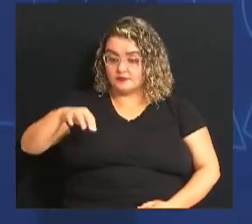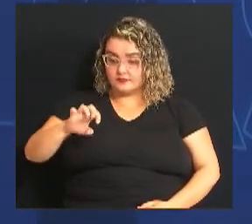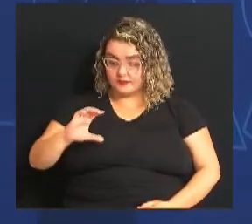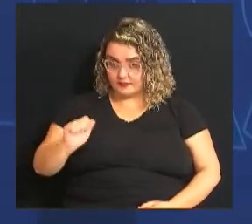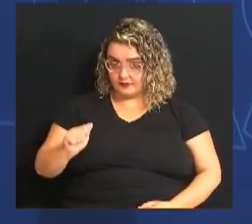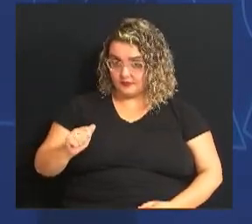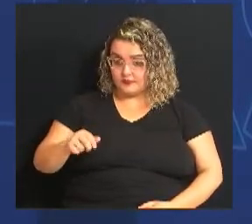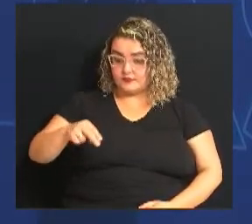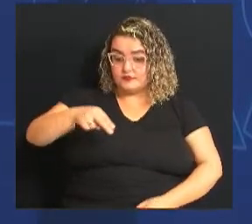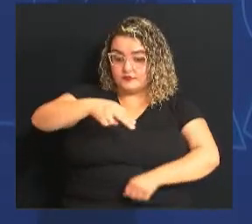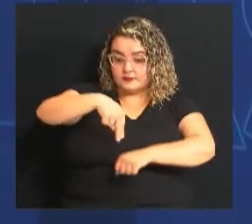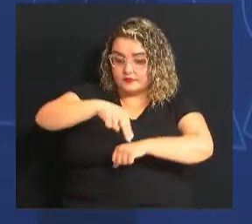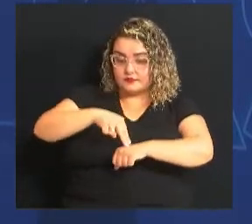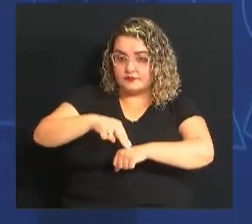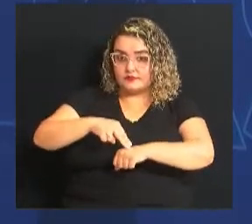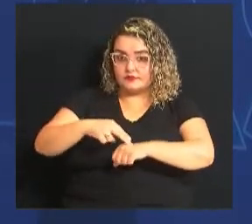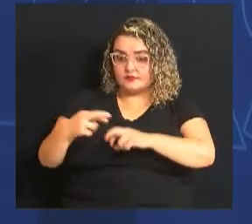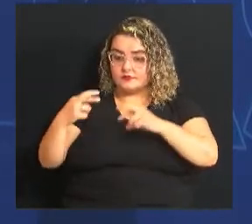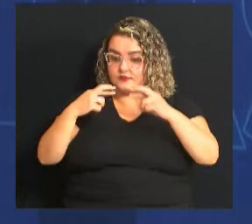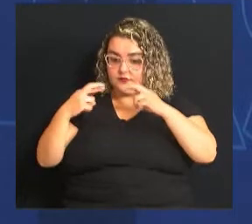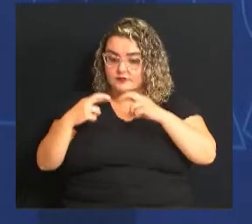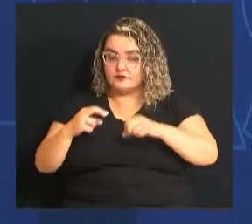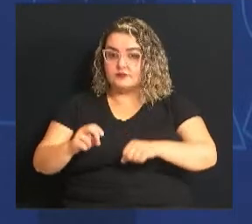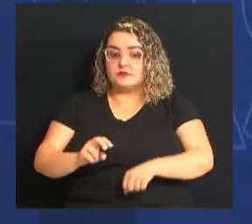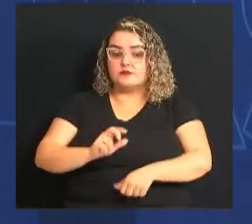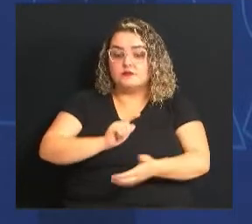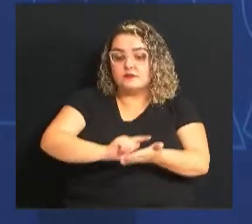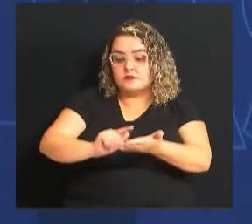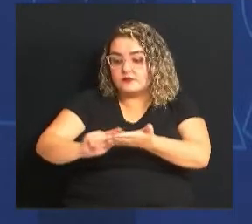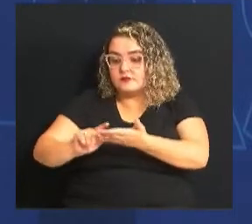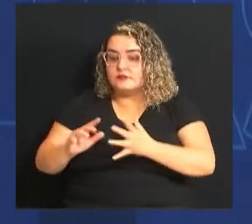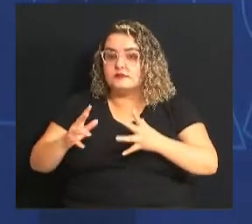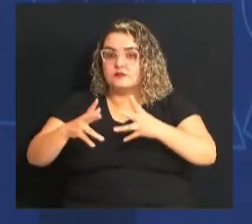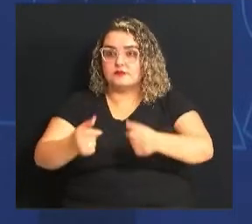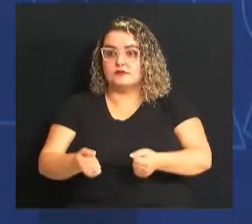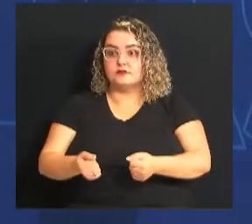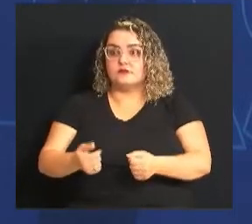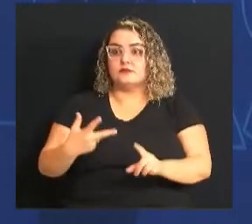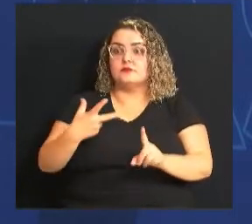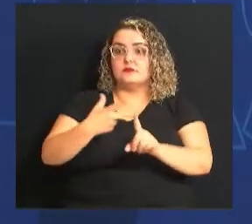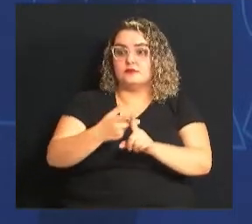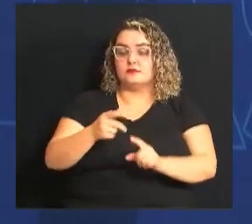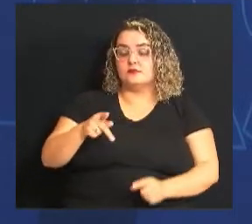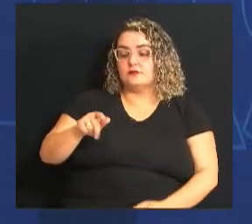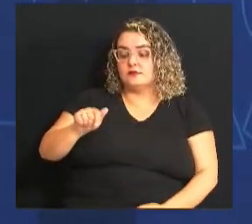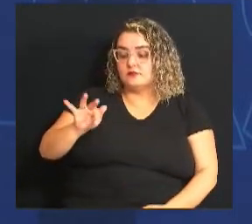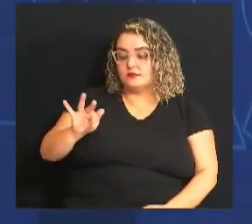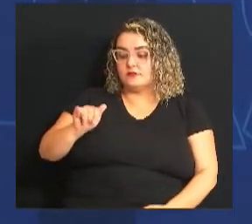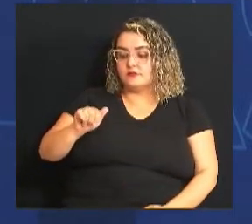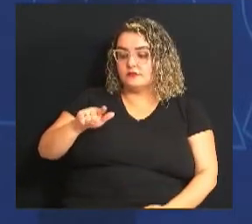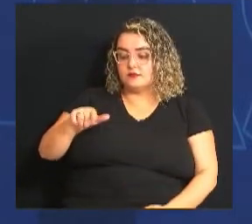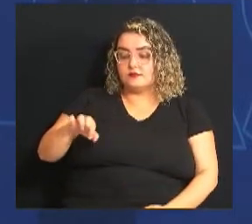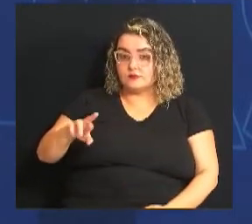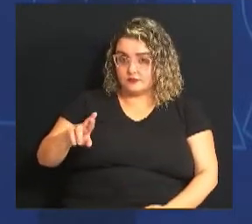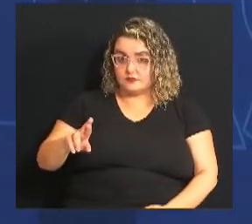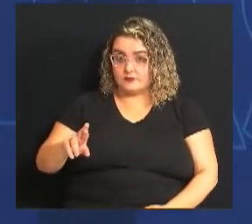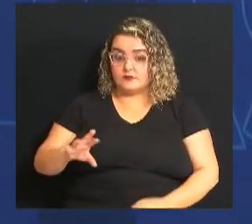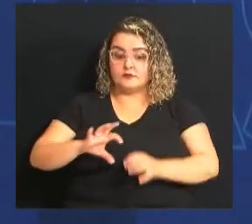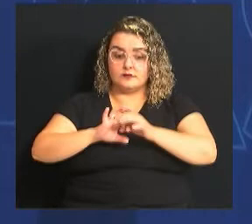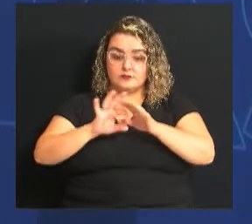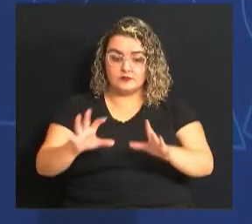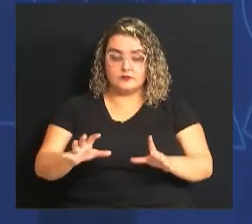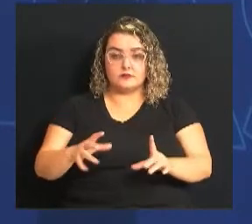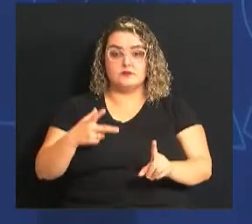a Anvisa, aprovou a aplicação da vacina da Pfizer contra a Covid-19 para crianças entre